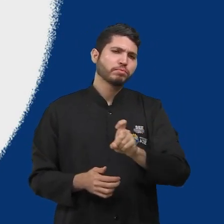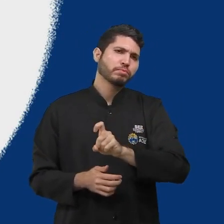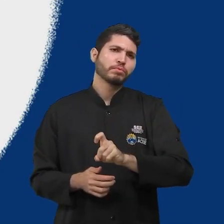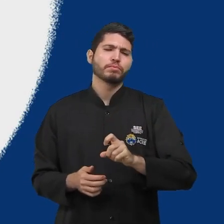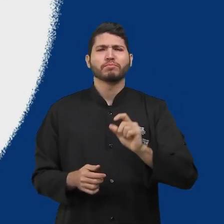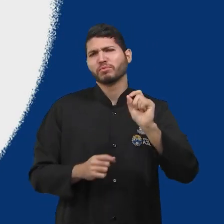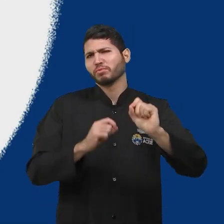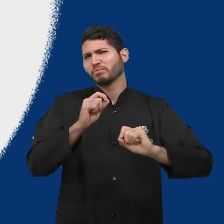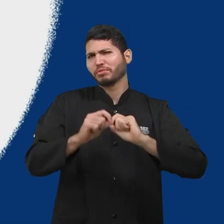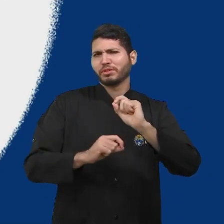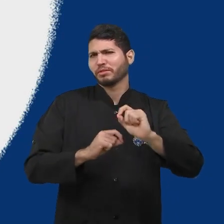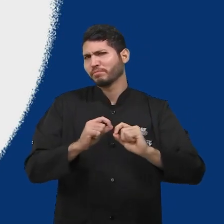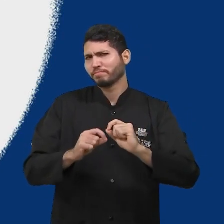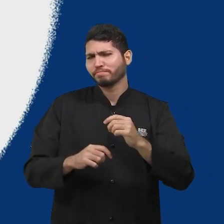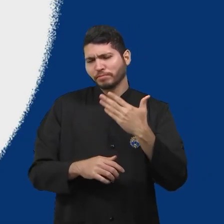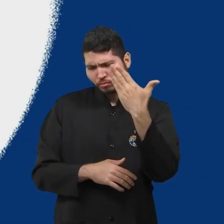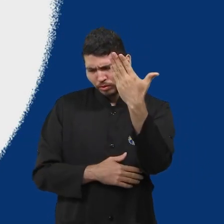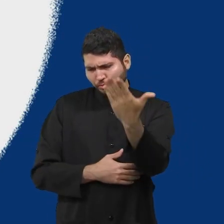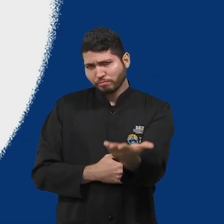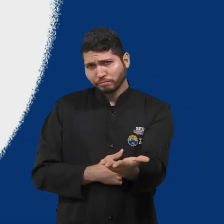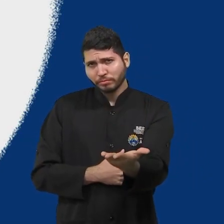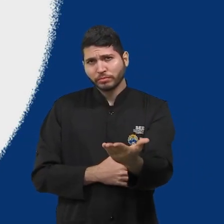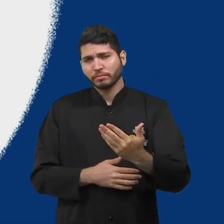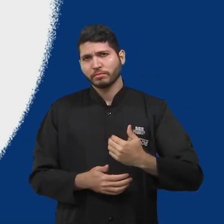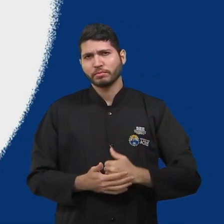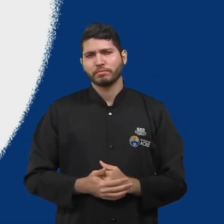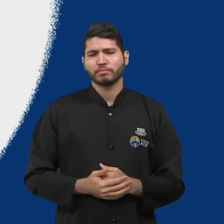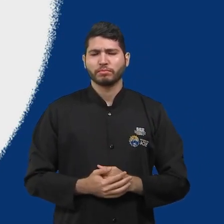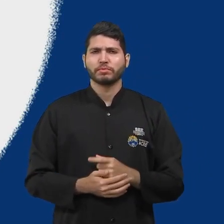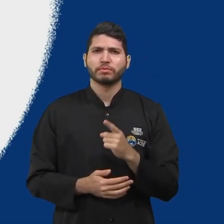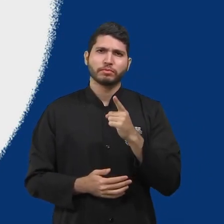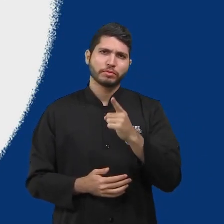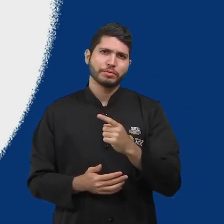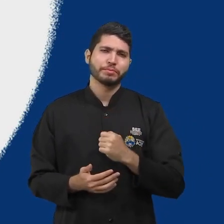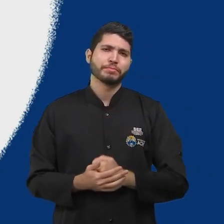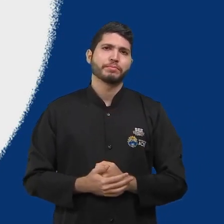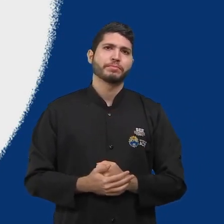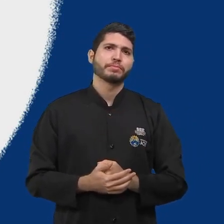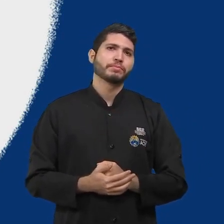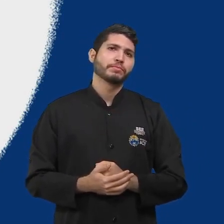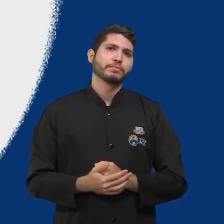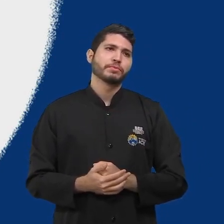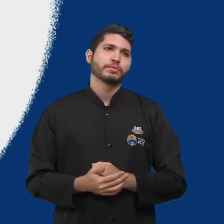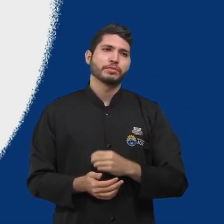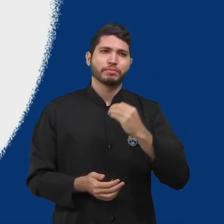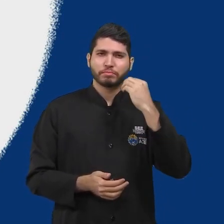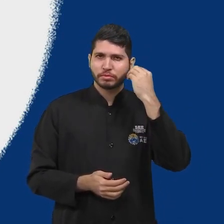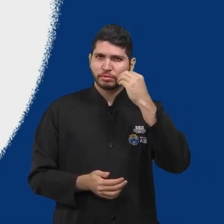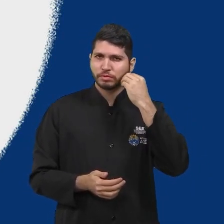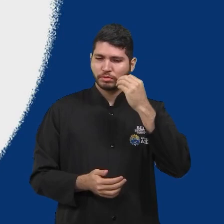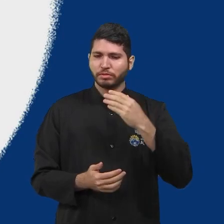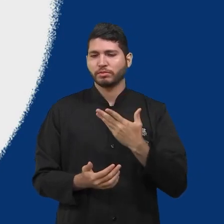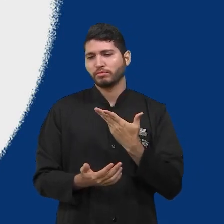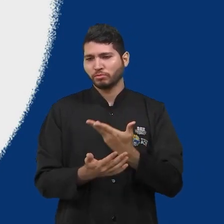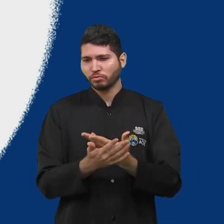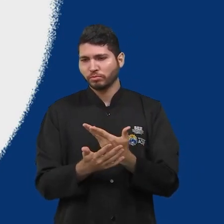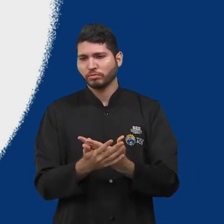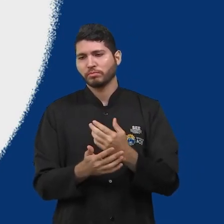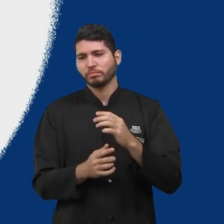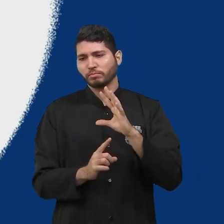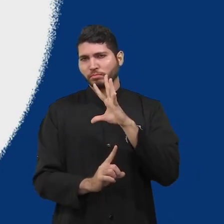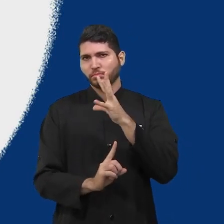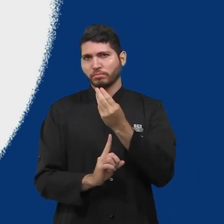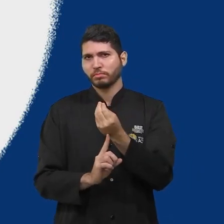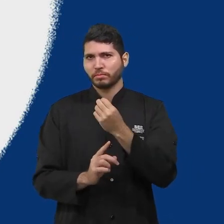assistindo, você que é aluno, a sua trajetória de arte, né? O que você pode caracterizar ou